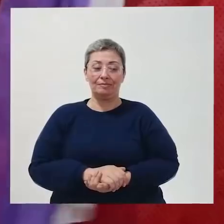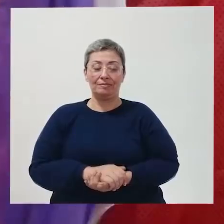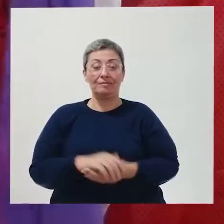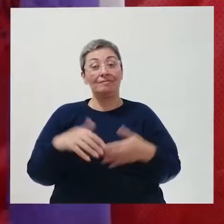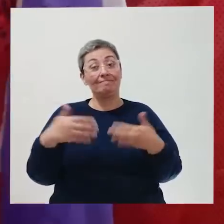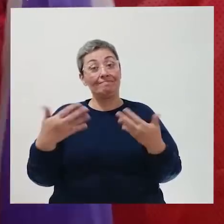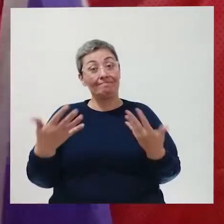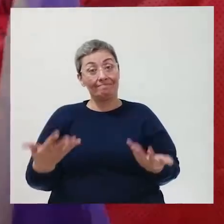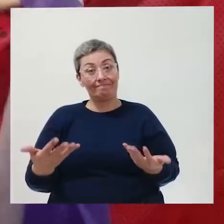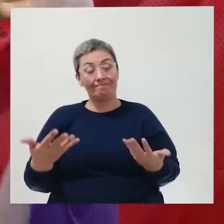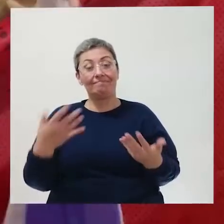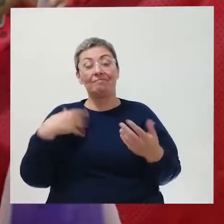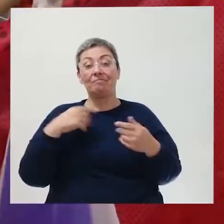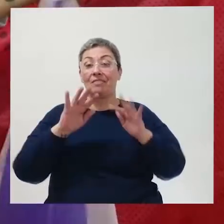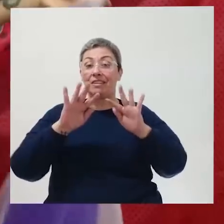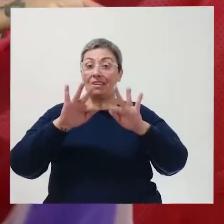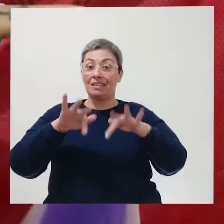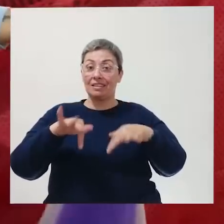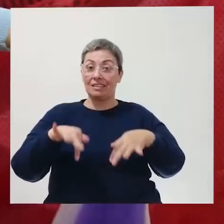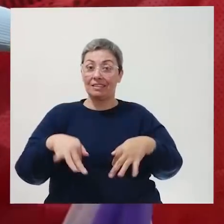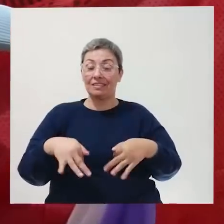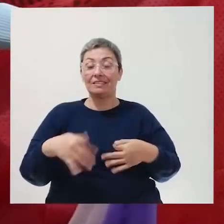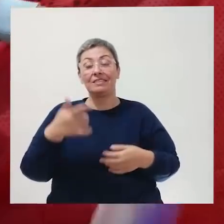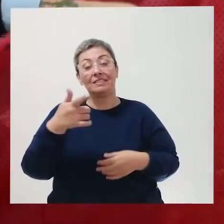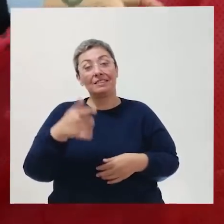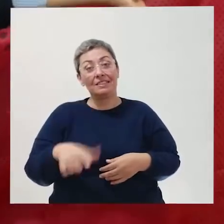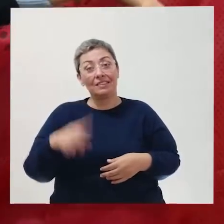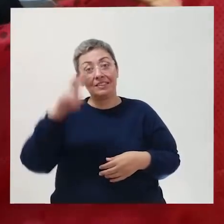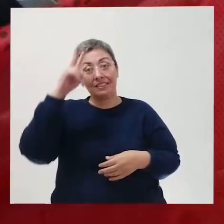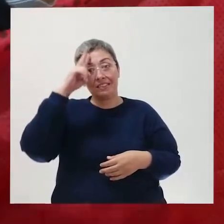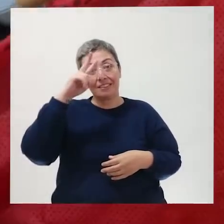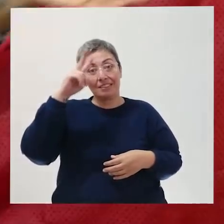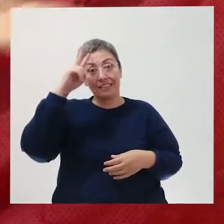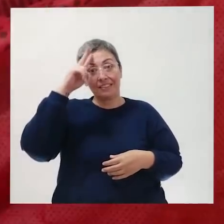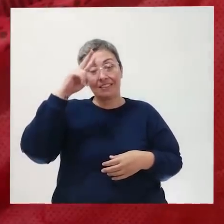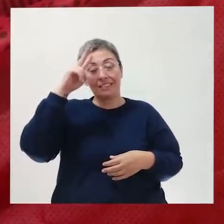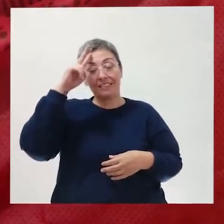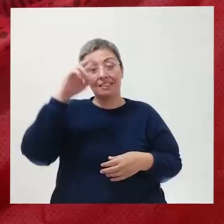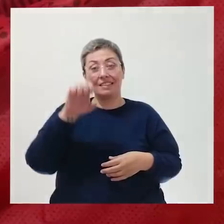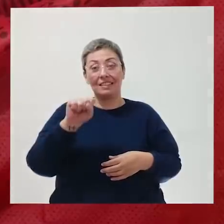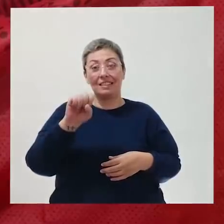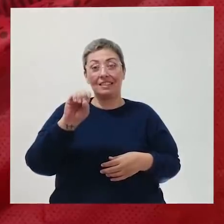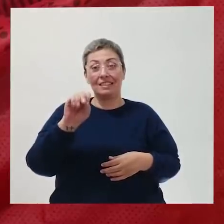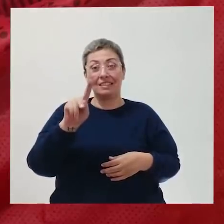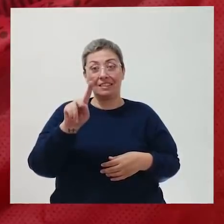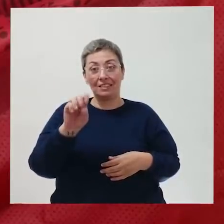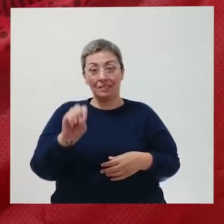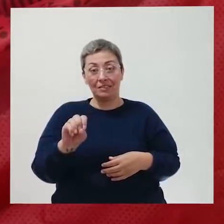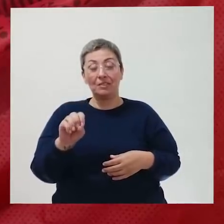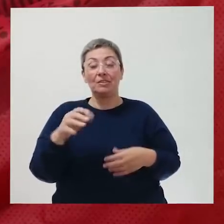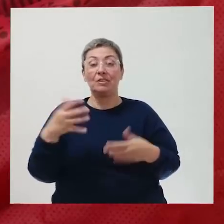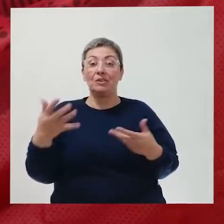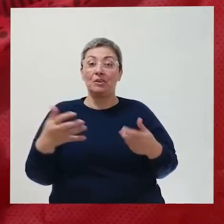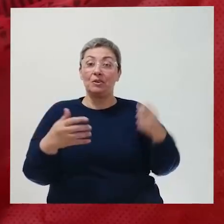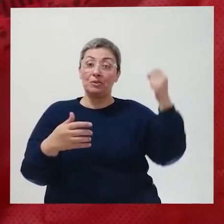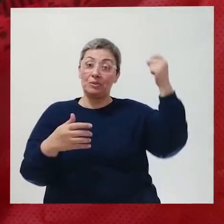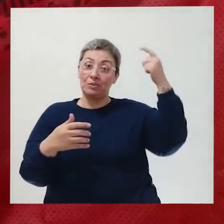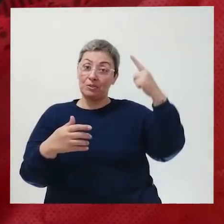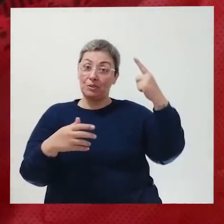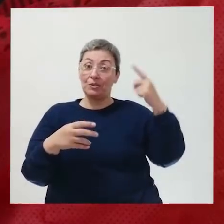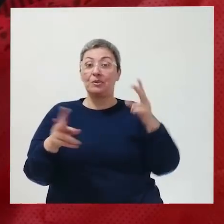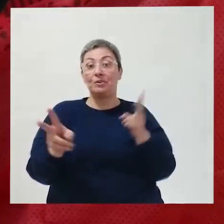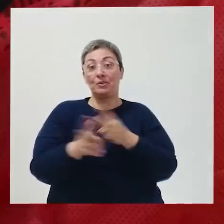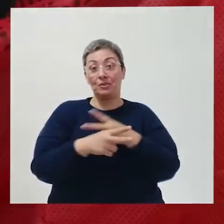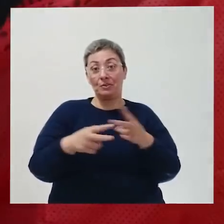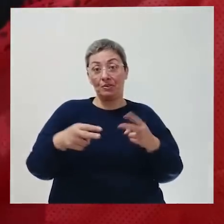E assim termina mais uma grande fábula de Êxopo, o sol e o